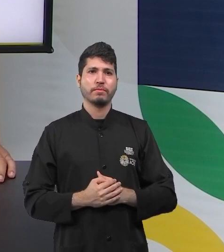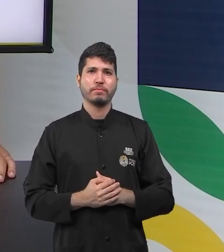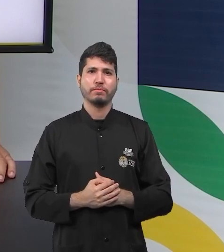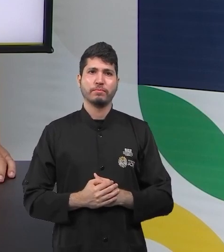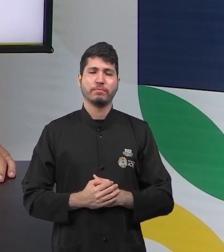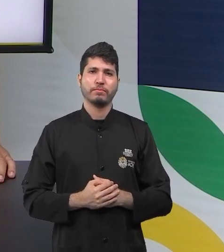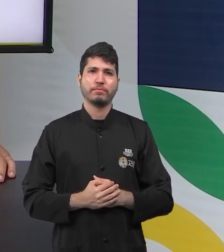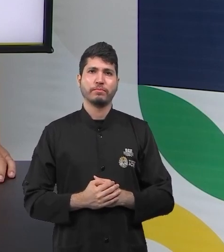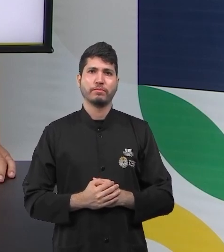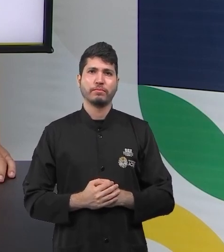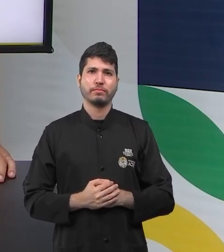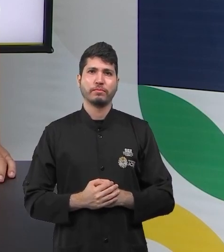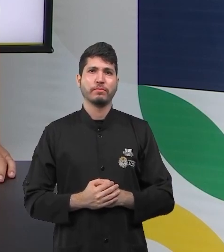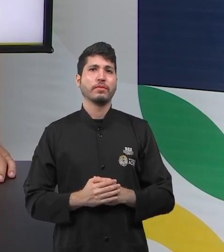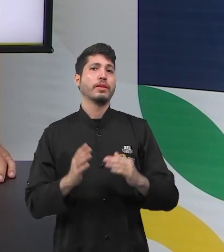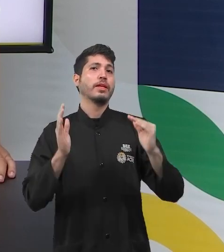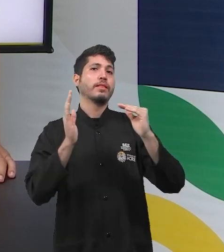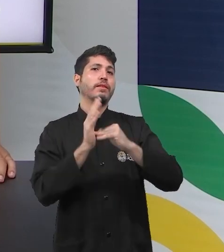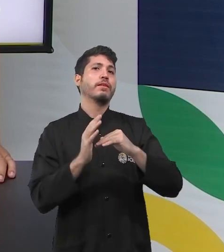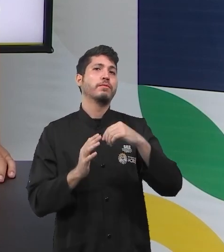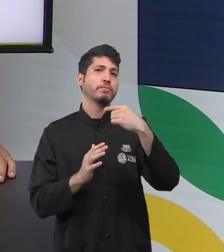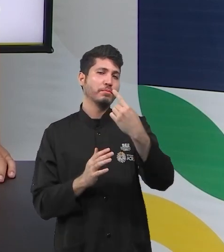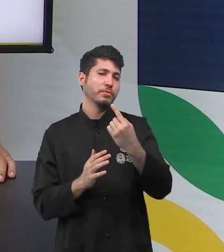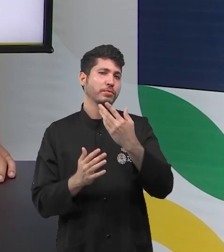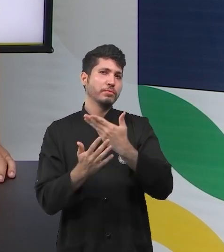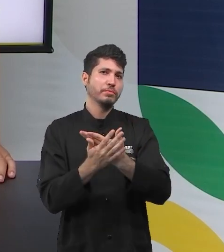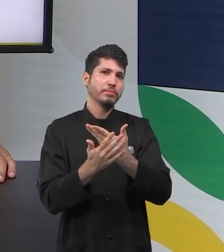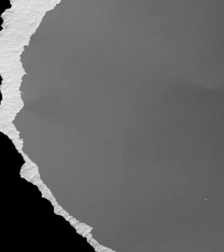esse conteúdo. Te espero lá.